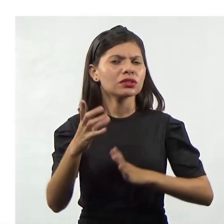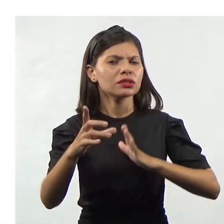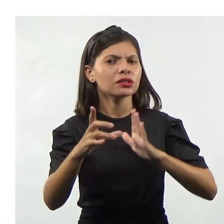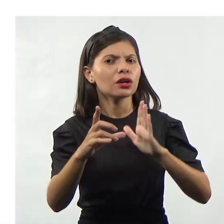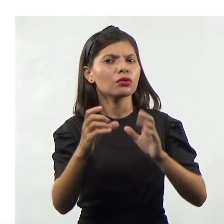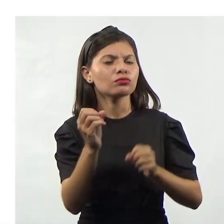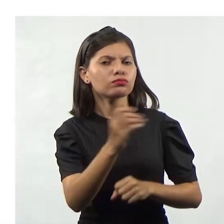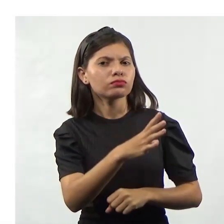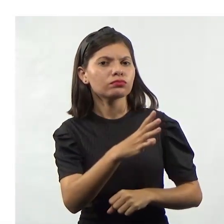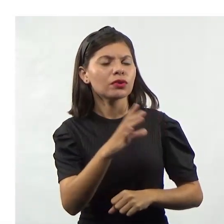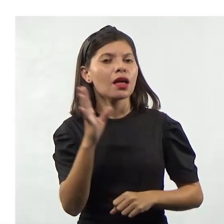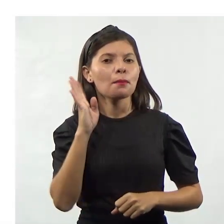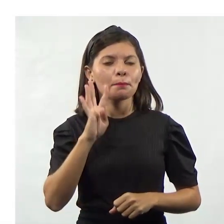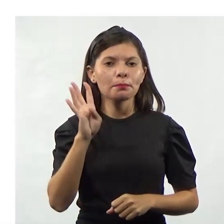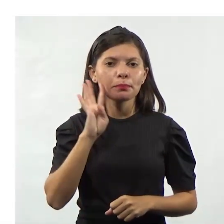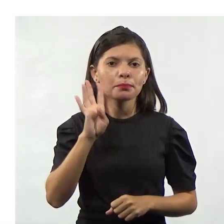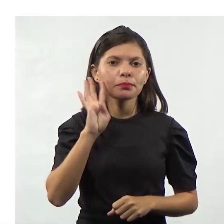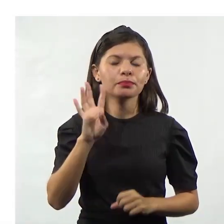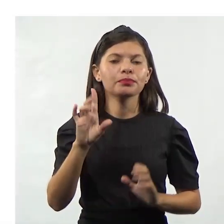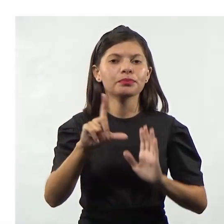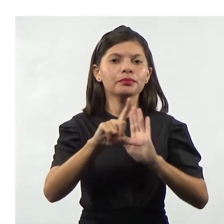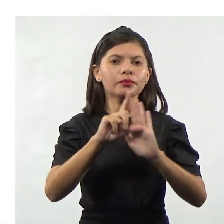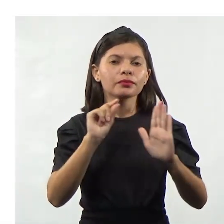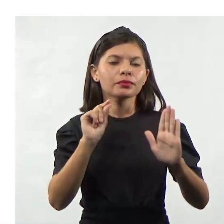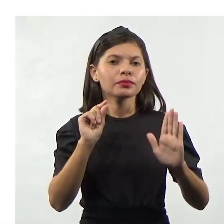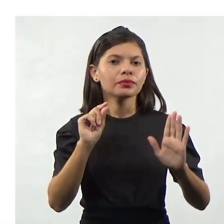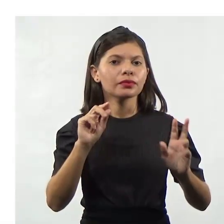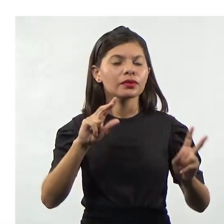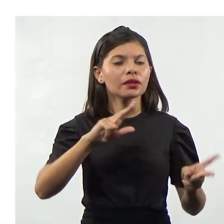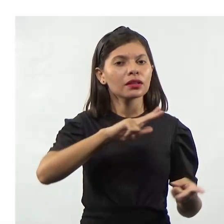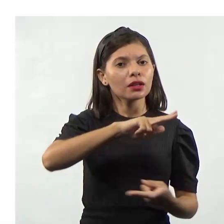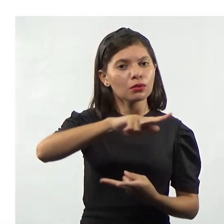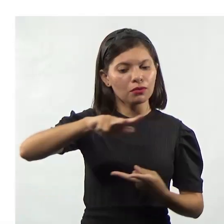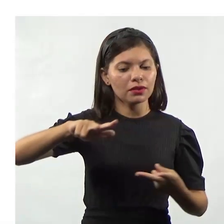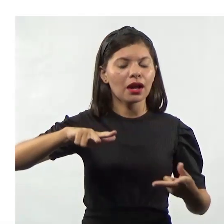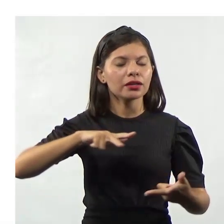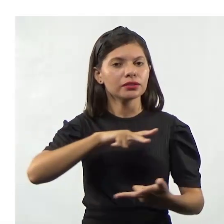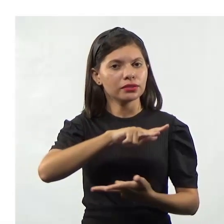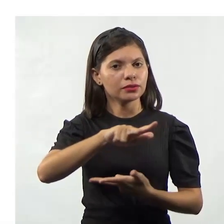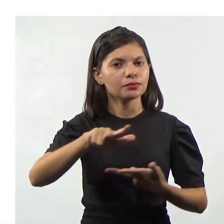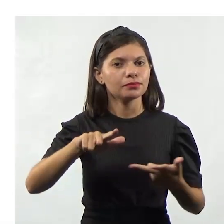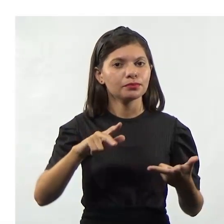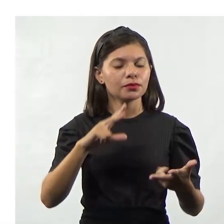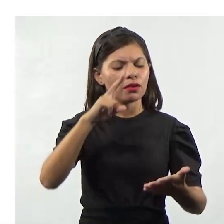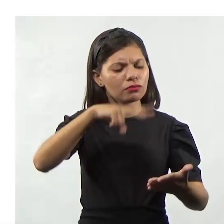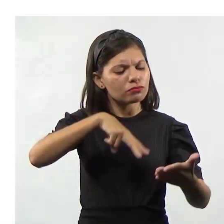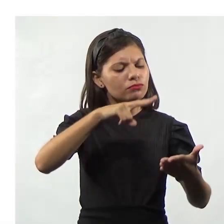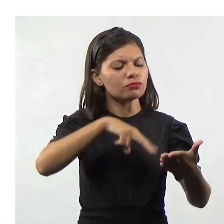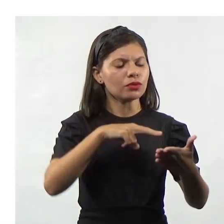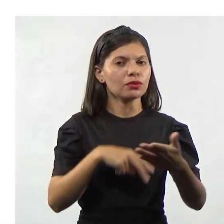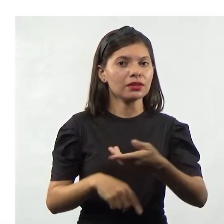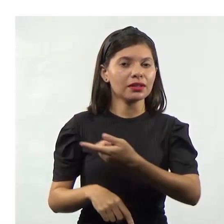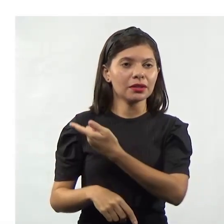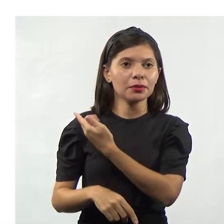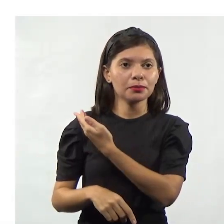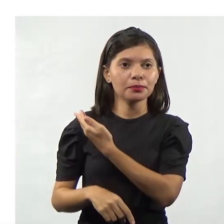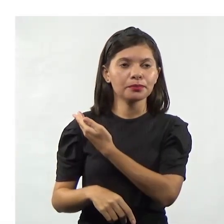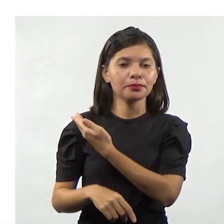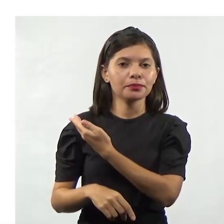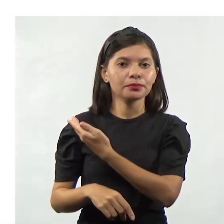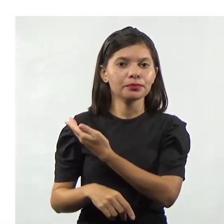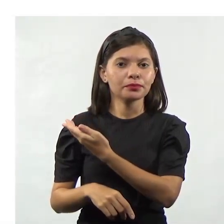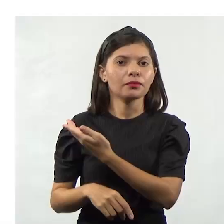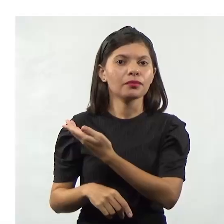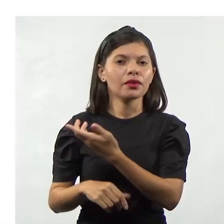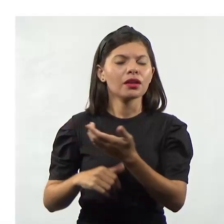inovação aqui, esse artigo 5º, ele é bem bacana, ele trouxe novidades, vocês vão lendo aí, tá bom? Ele